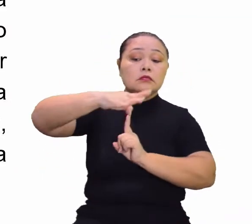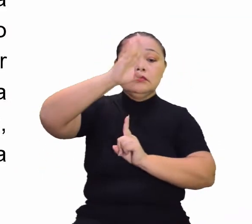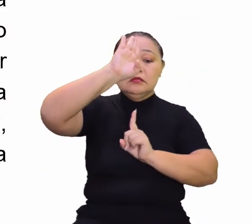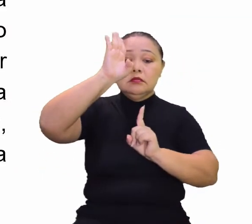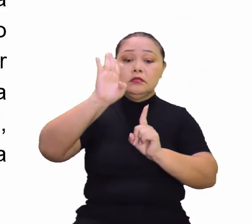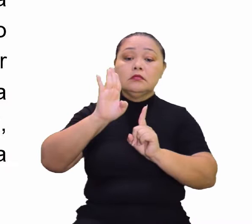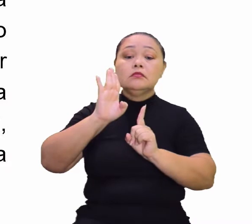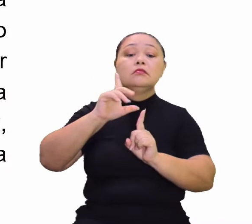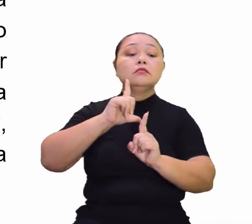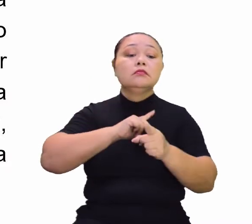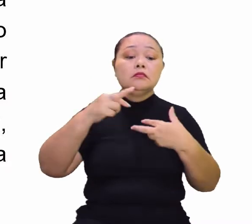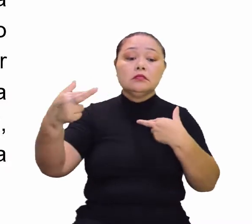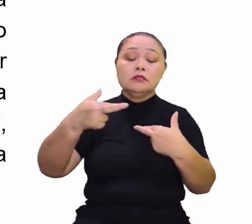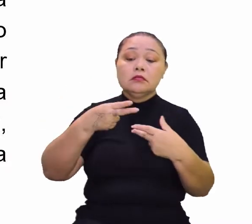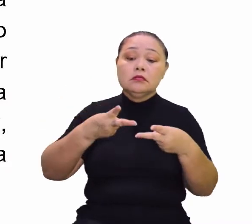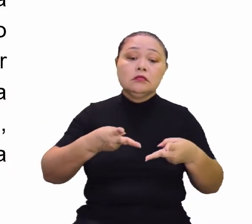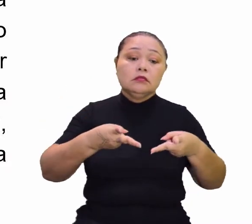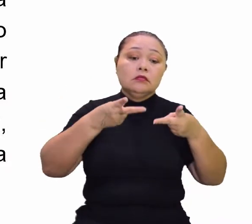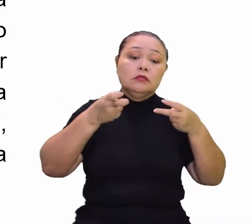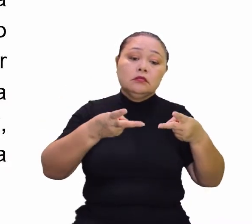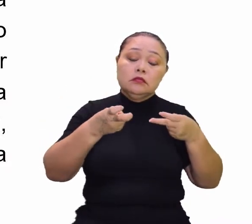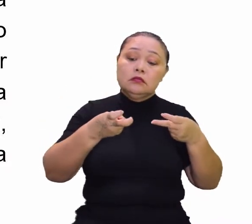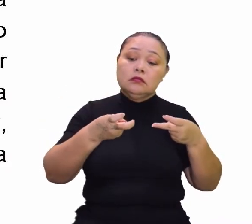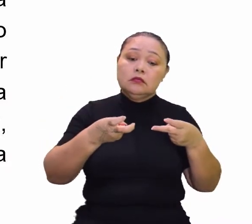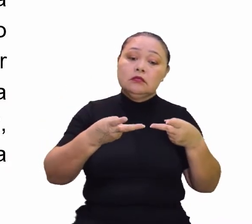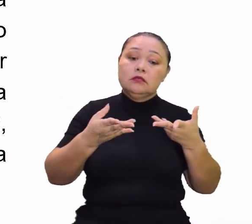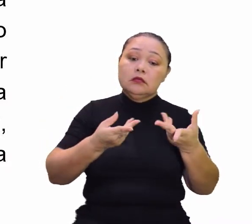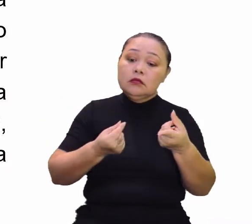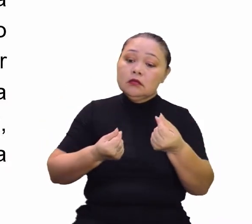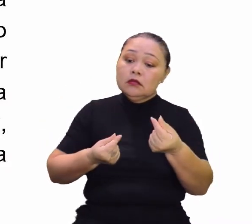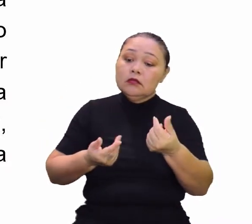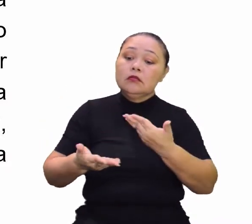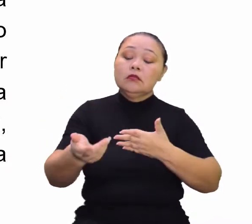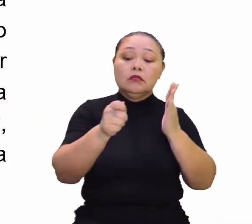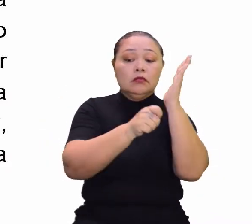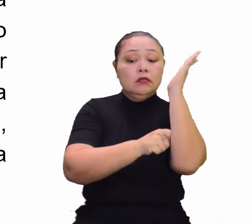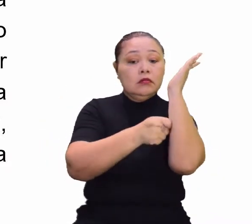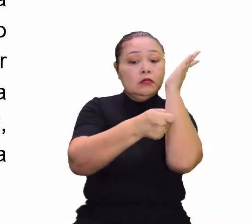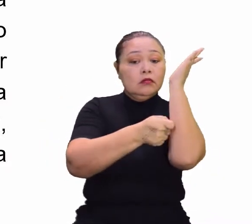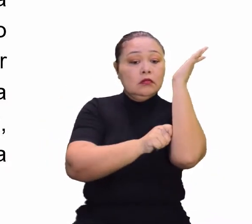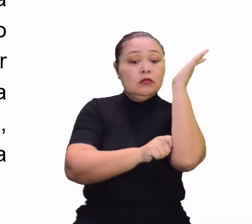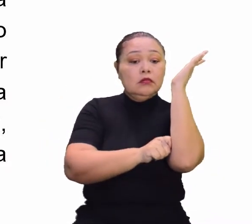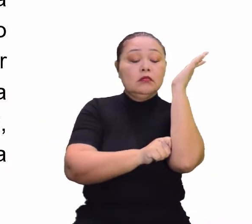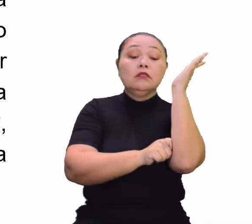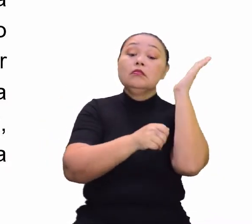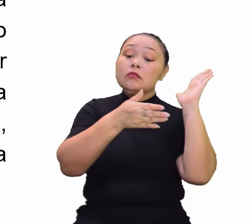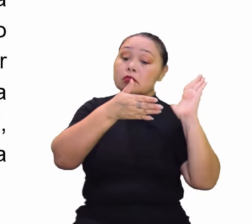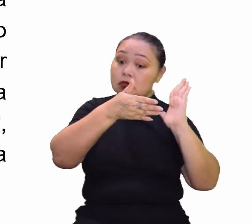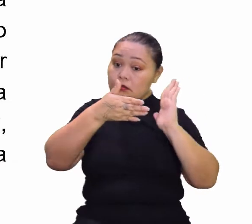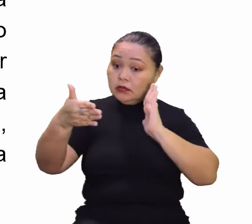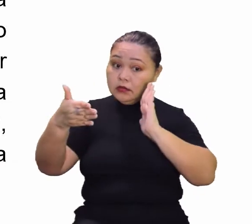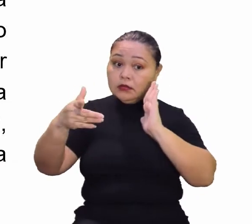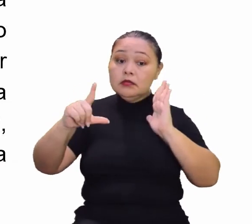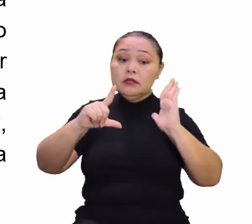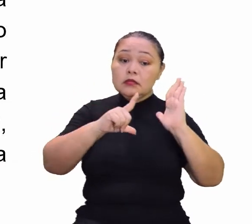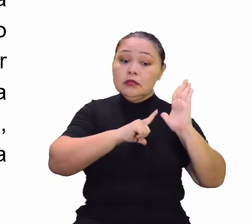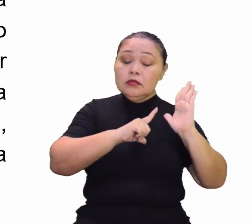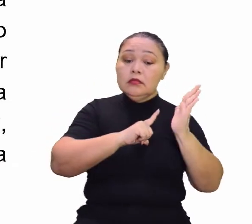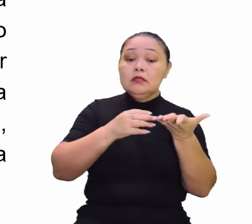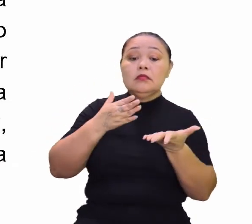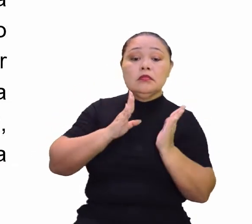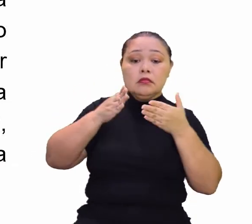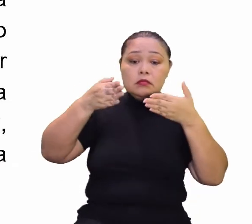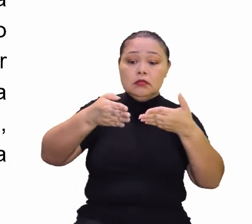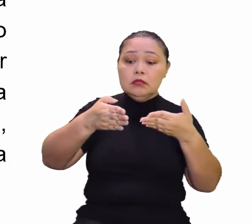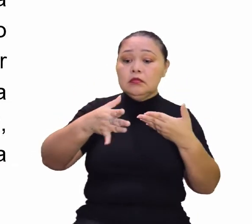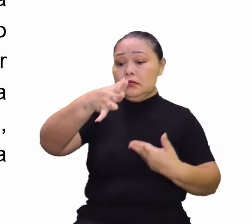social do Brasil, estando relacionado como extração e comercialização da borracha. Este ciclo teve o